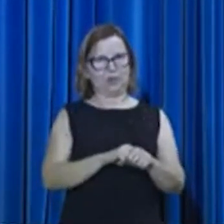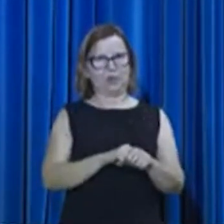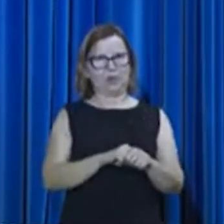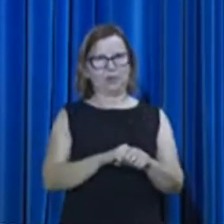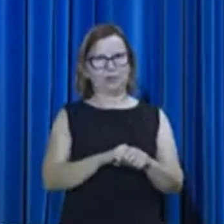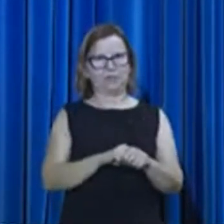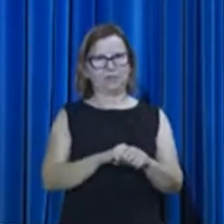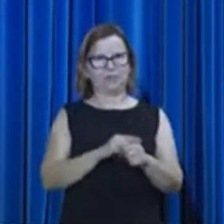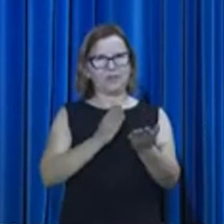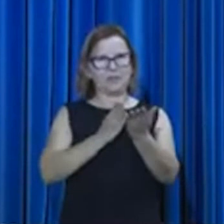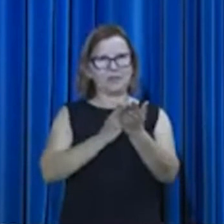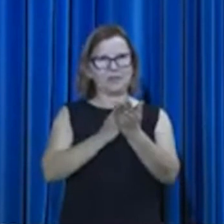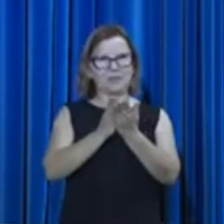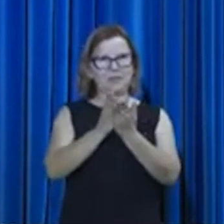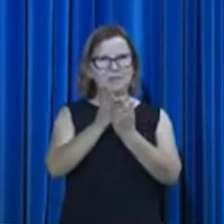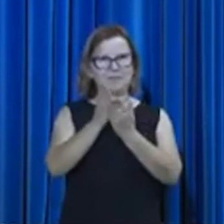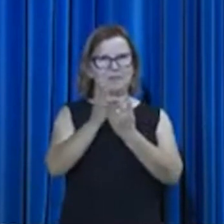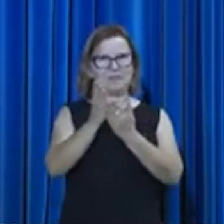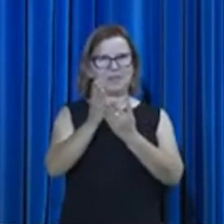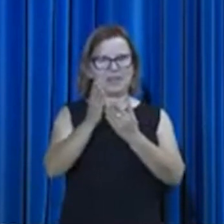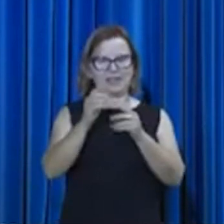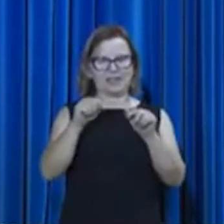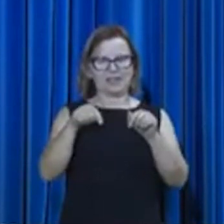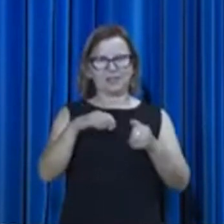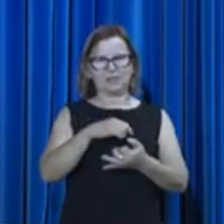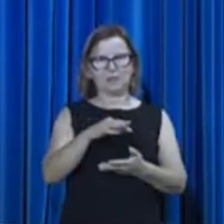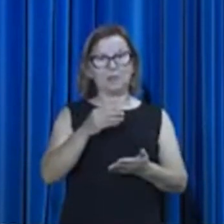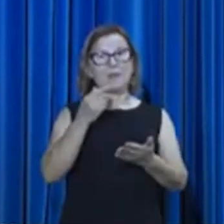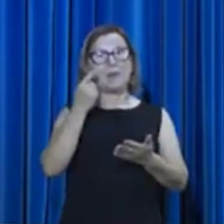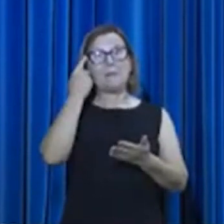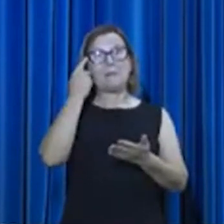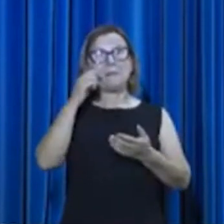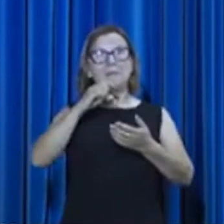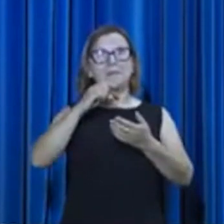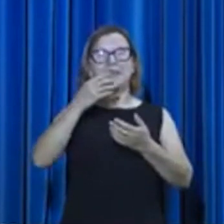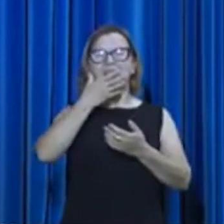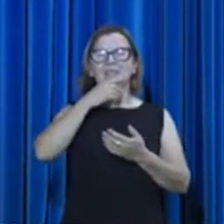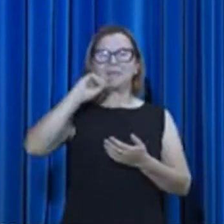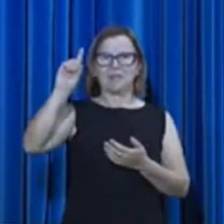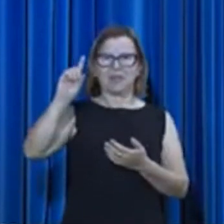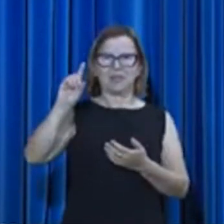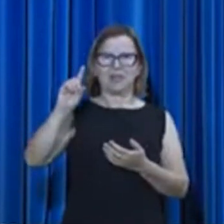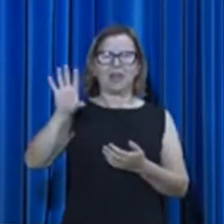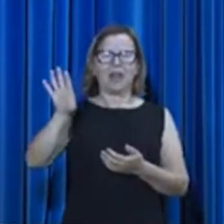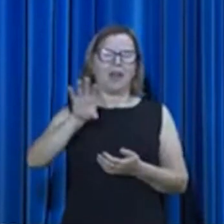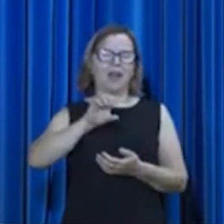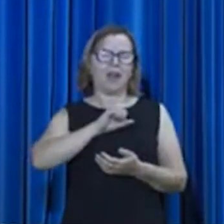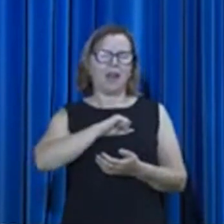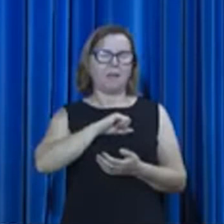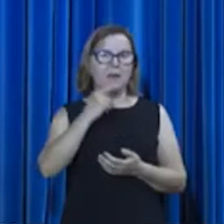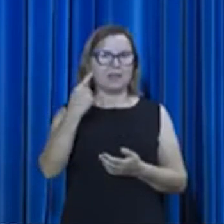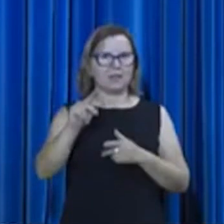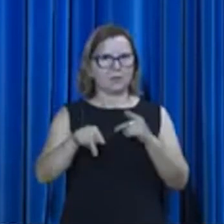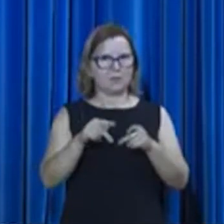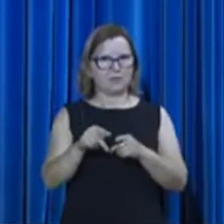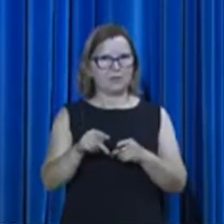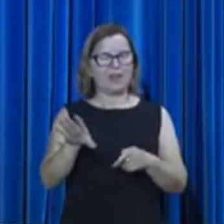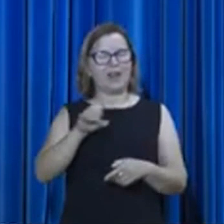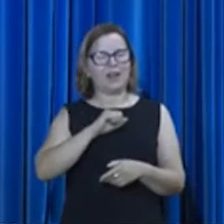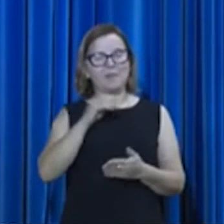mundo para o Pai, tendo amado os seus que estavam no mundo, amou-os até o